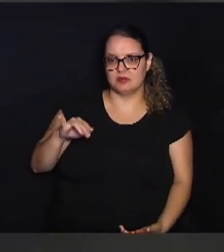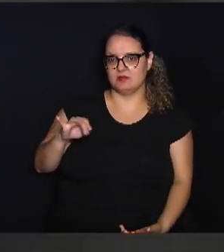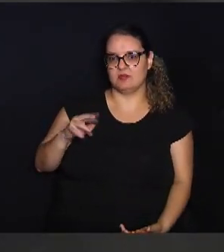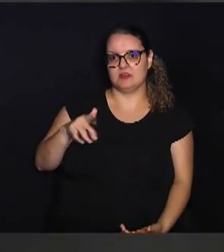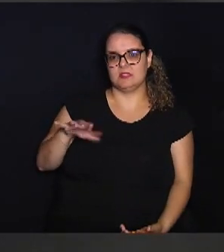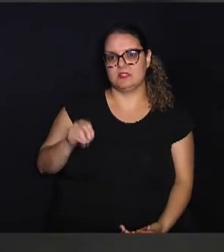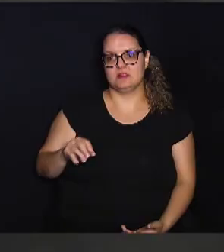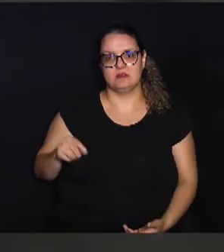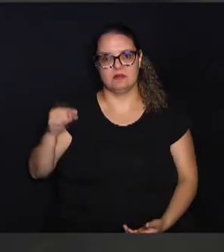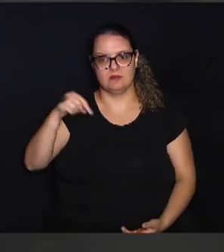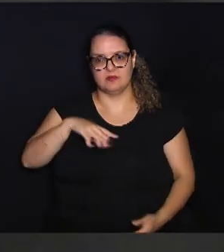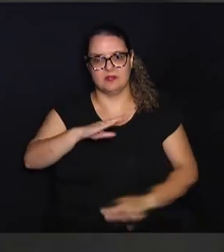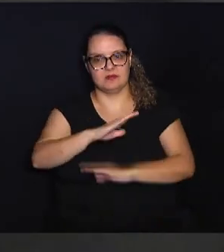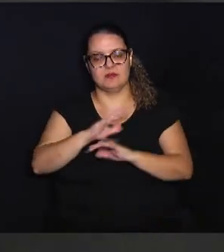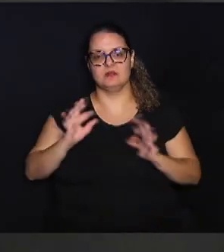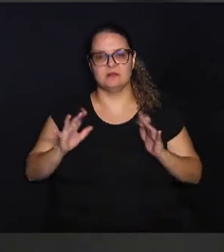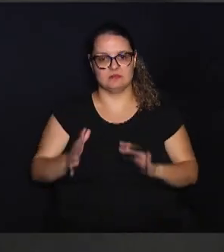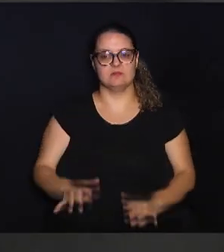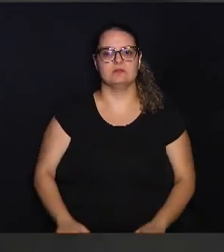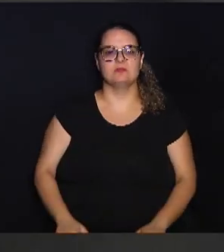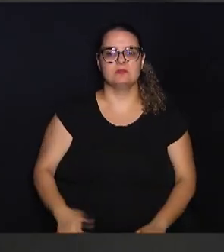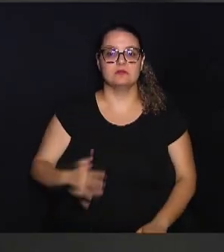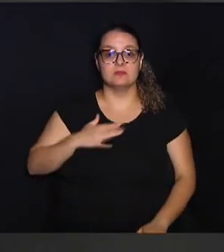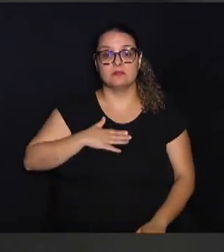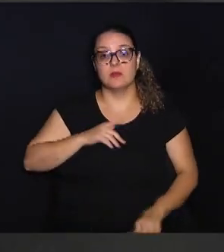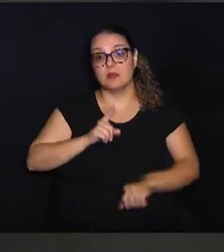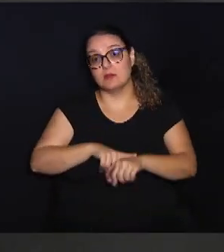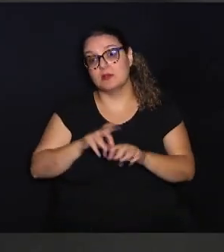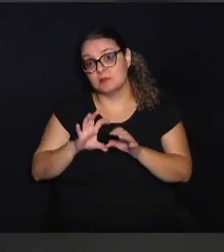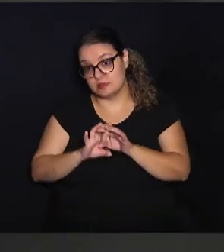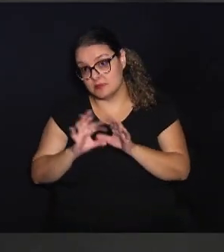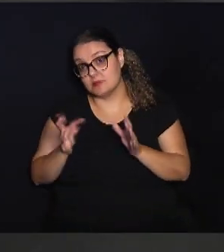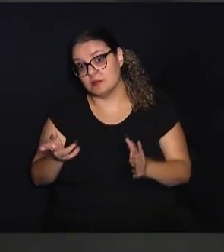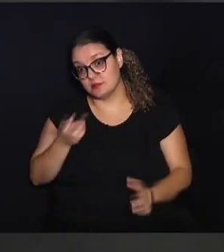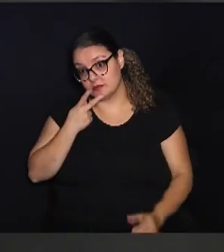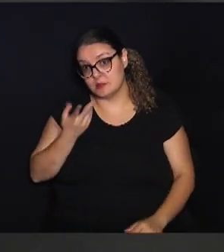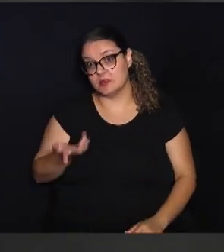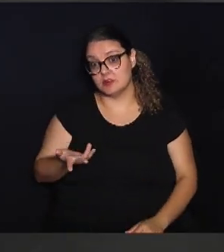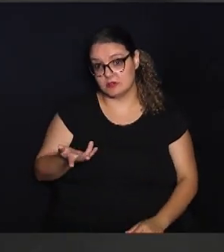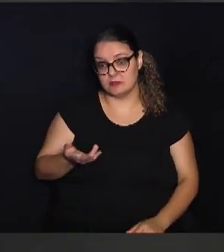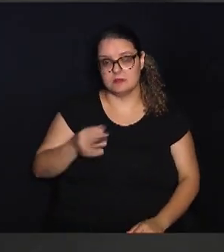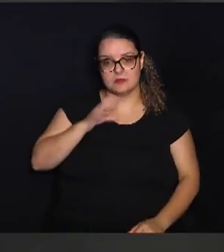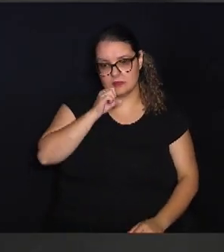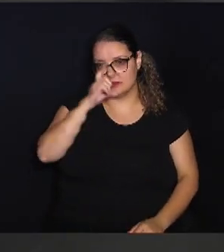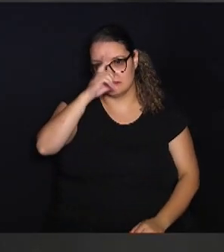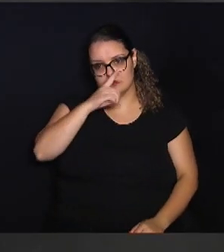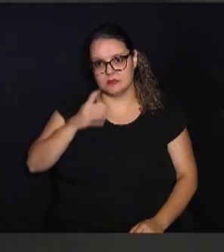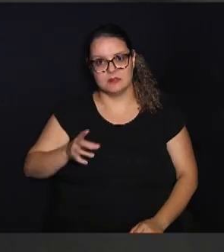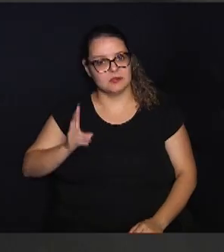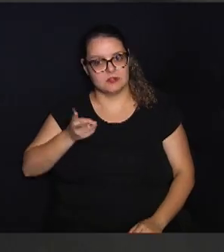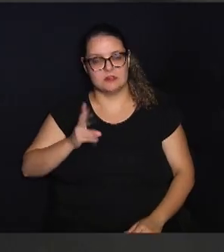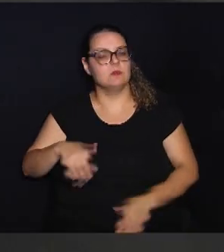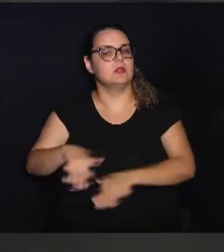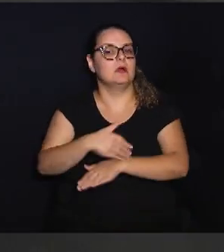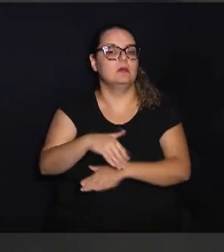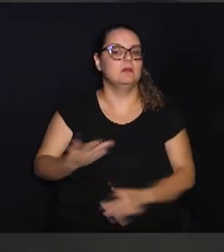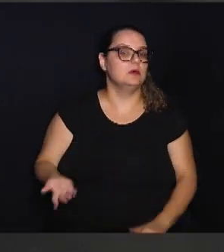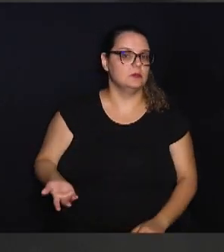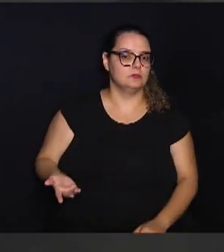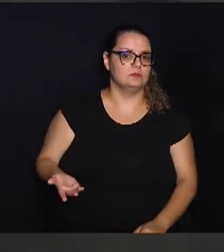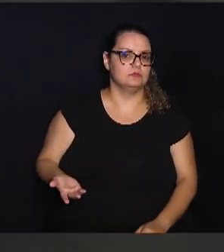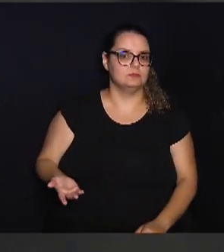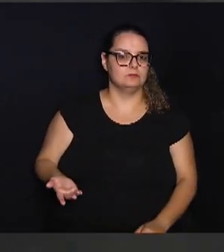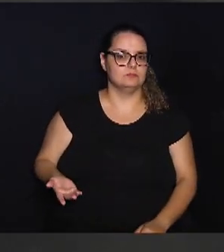Câmara, mas no meu tempo livre, vamos falar assim, né? E nos fins de semana, que a gente estava direto na rua. Mas